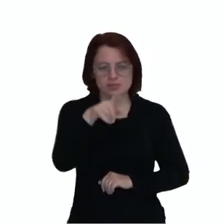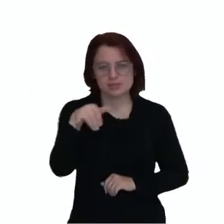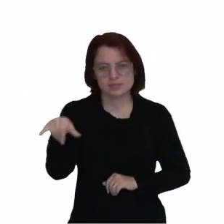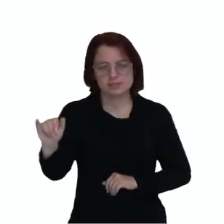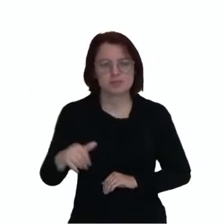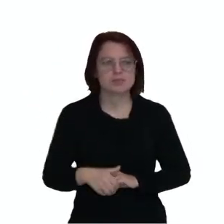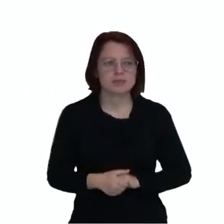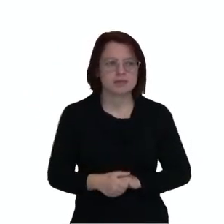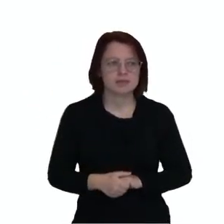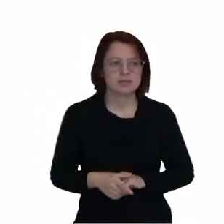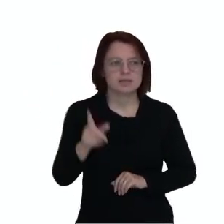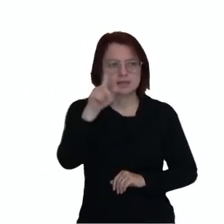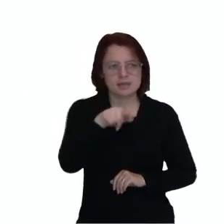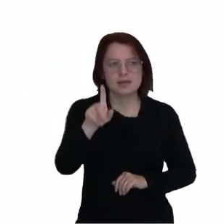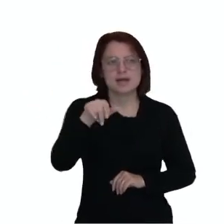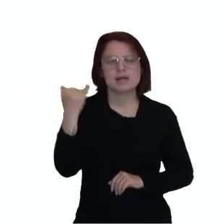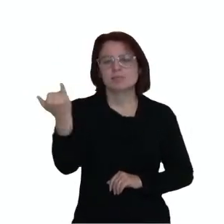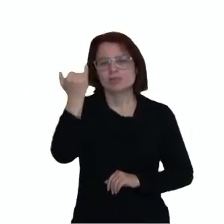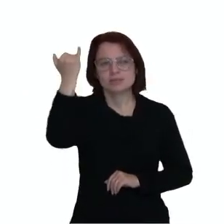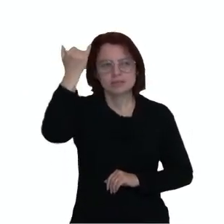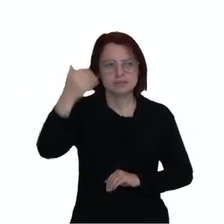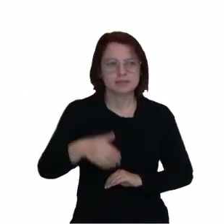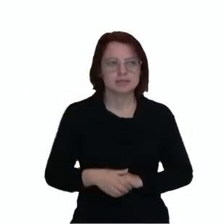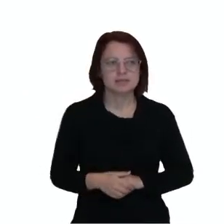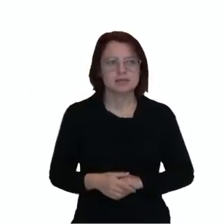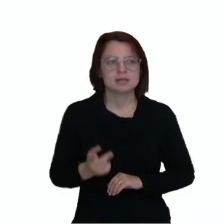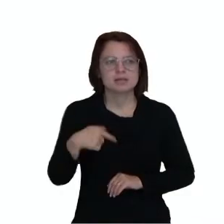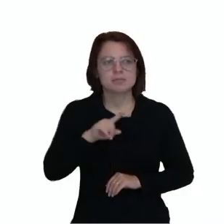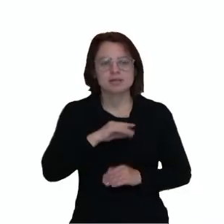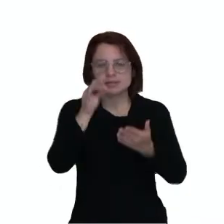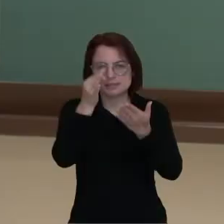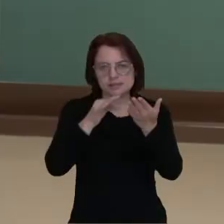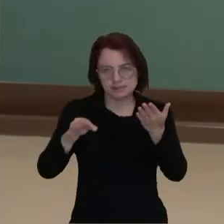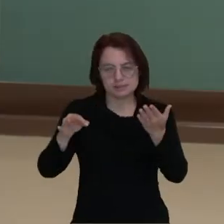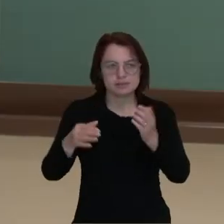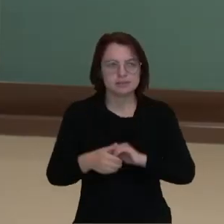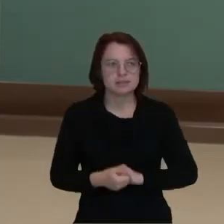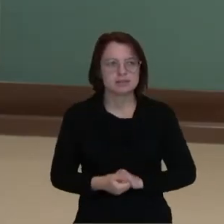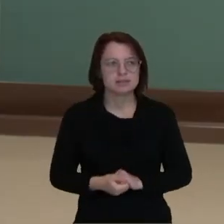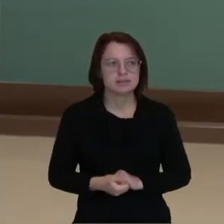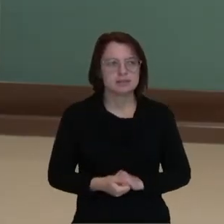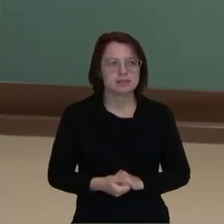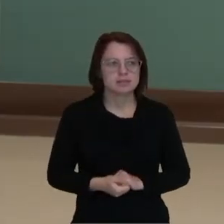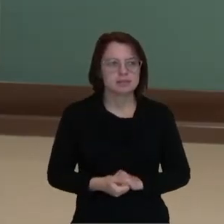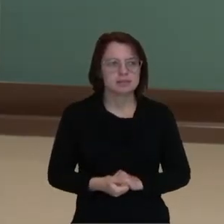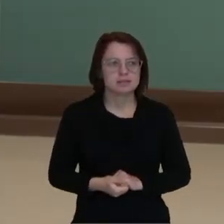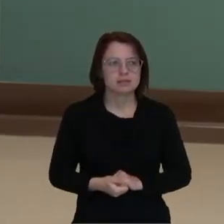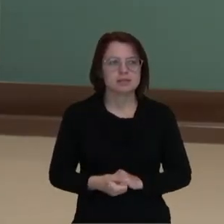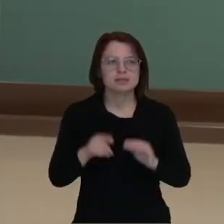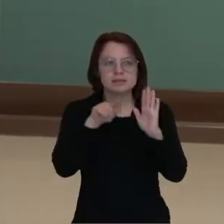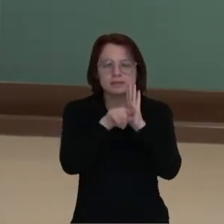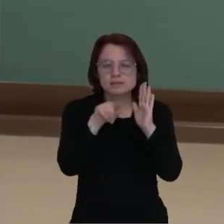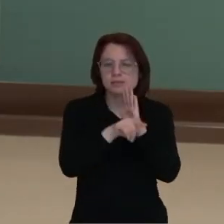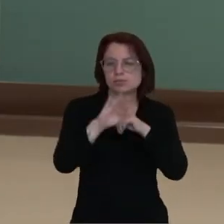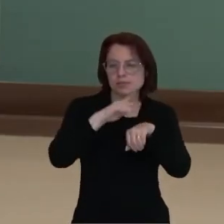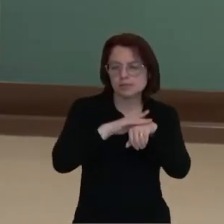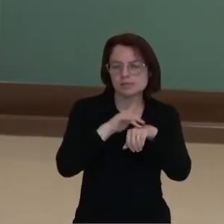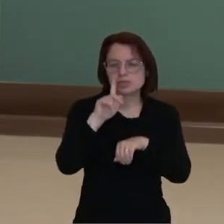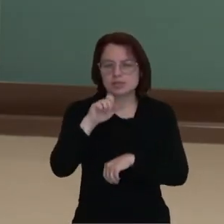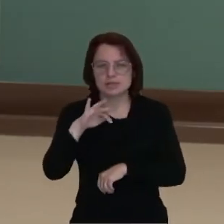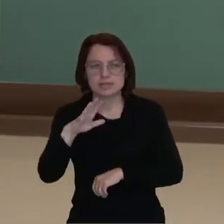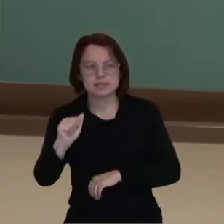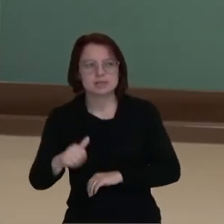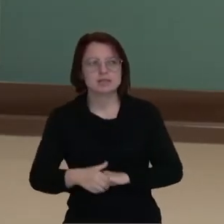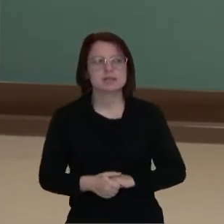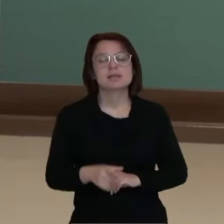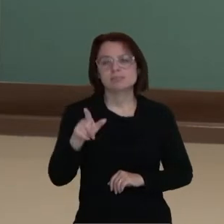Isso é muito importante para análise do nosso cariótipo. Investigação de doenças genéticas, por exemplo,